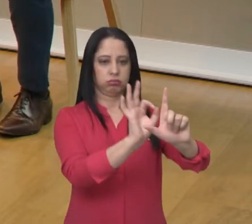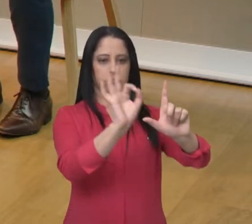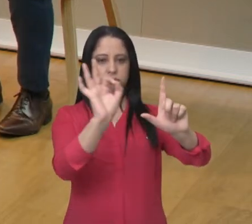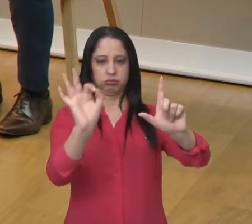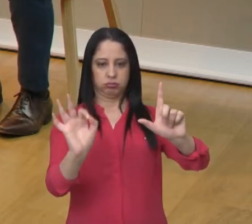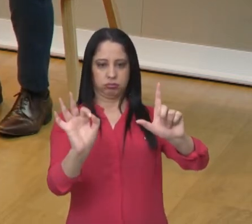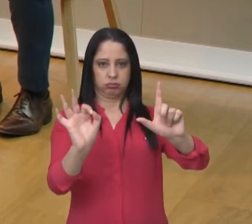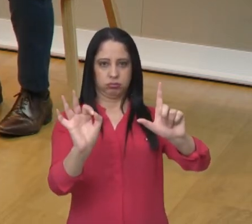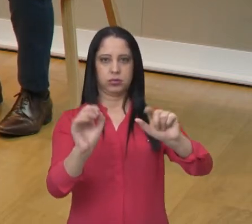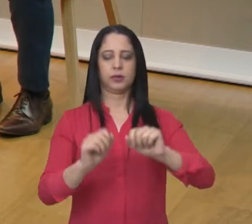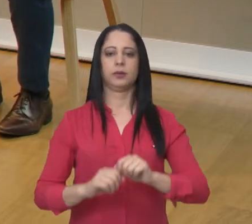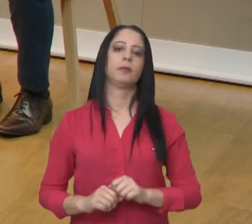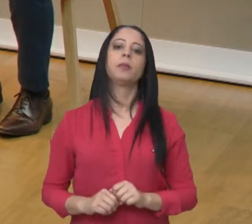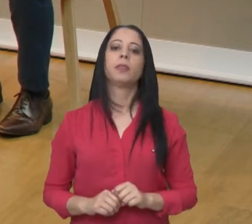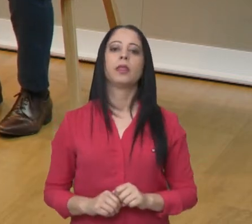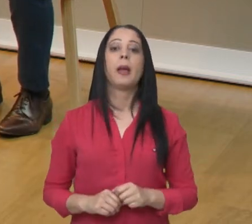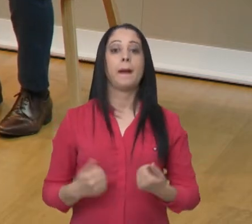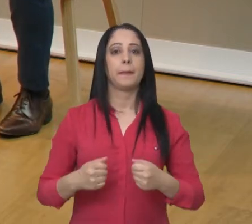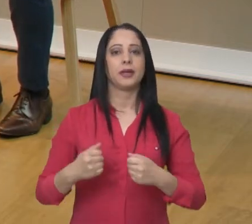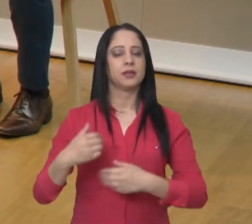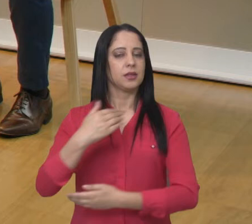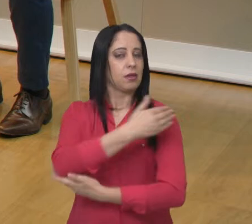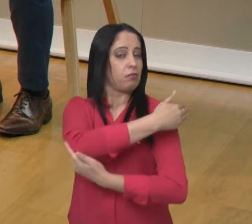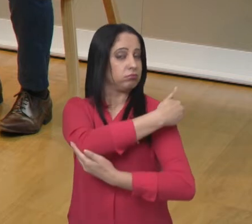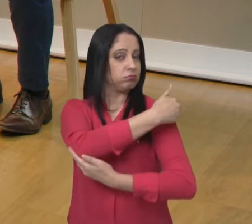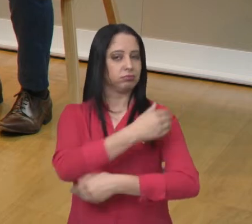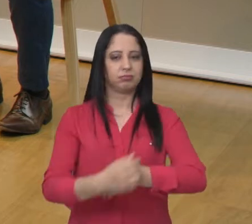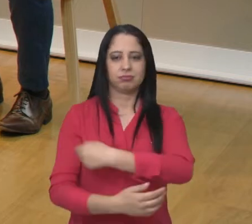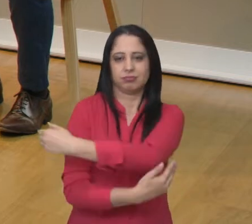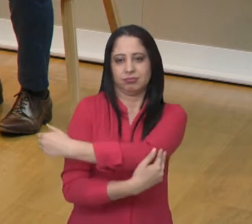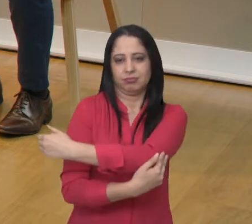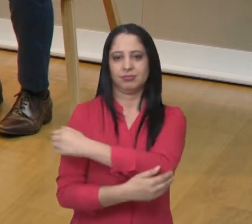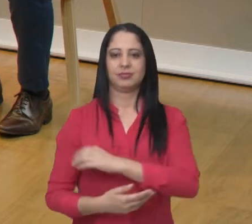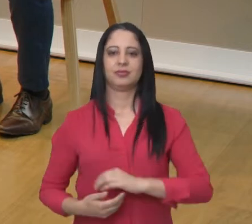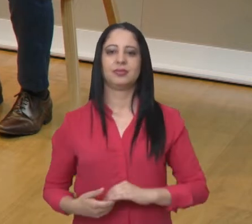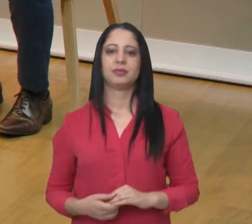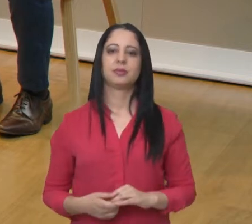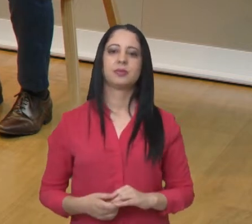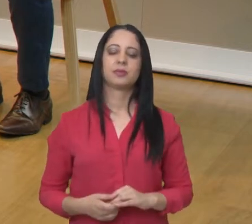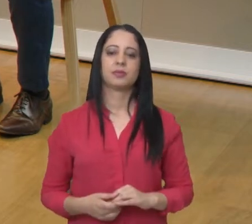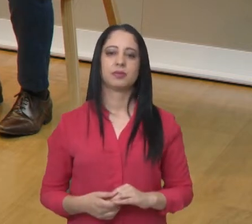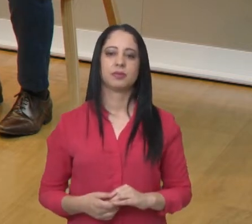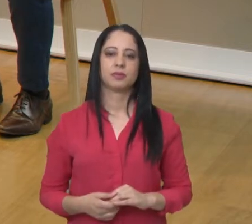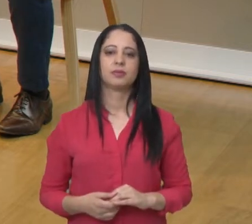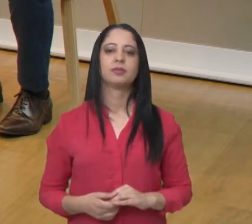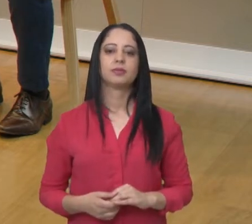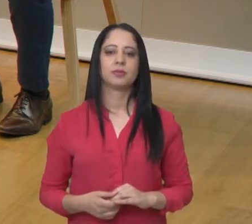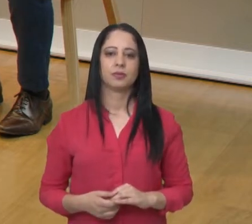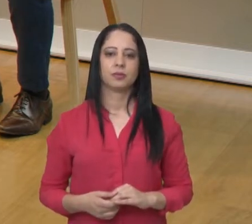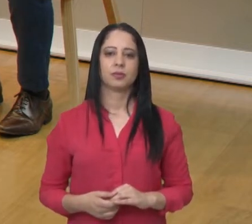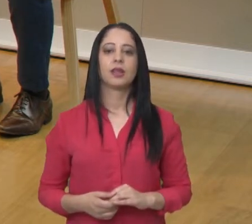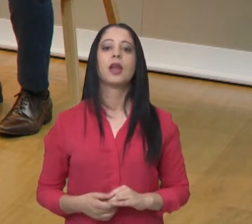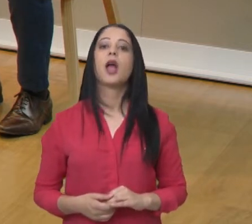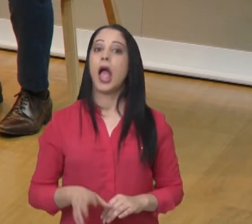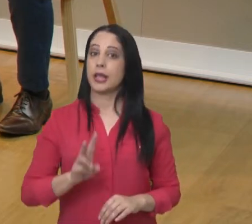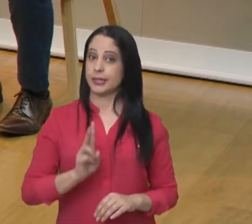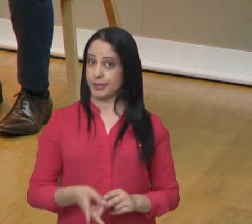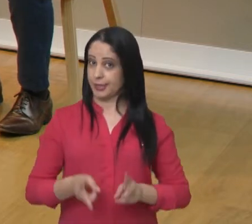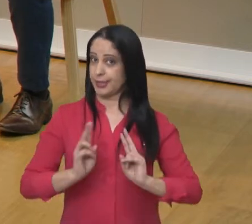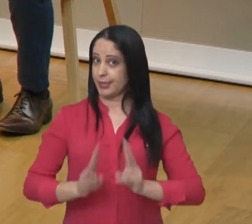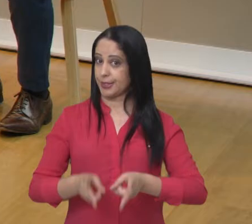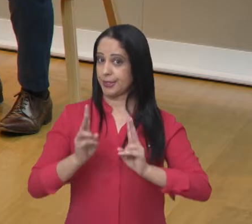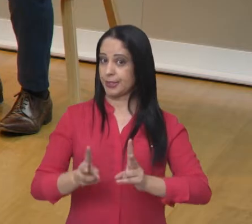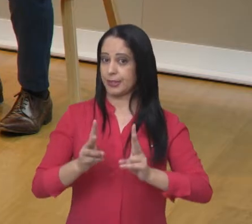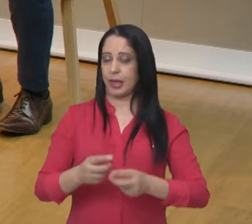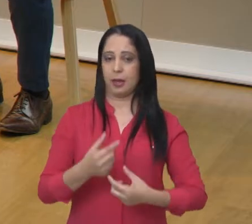né, doutor? Isso. Alongue-se, sua coluna agradece. Sim. Vamos para a próxima. Mantenha a postura, a gente